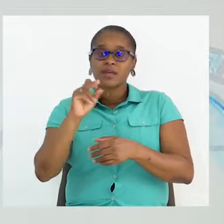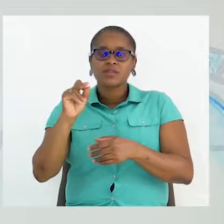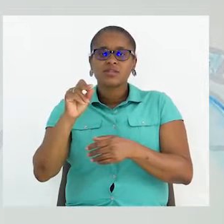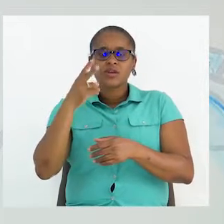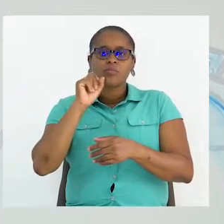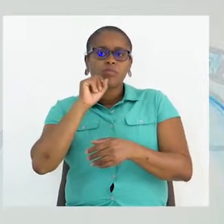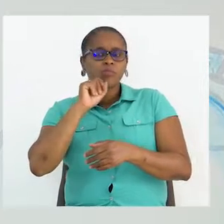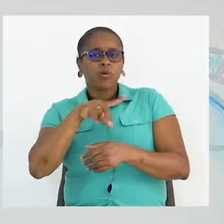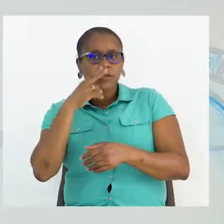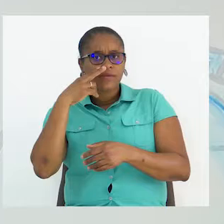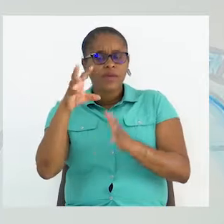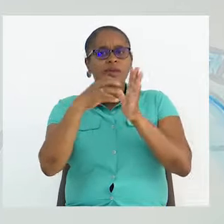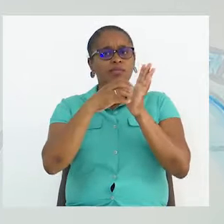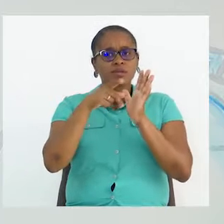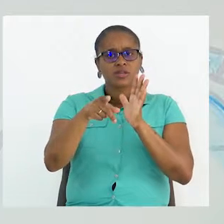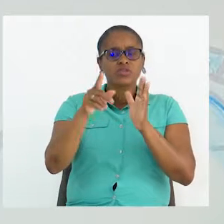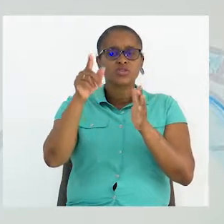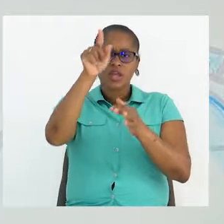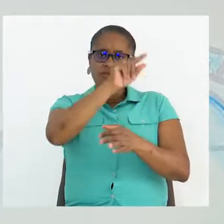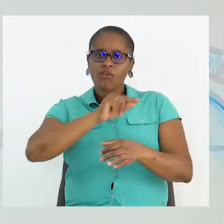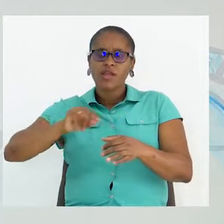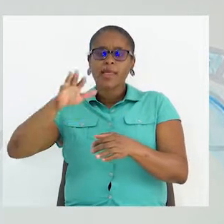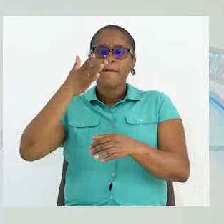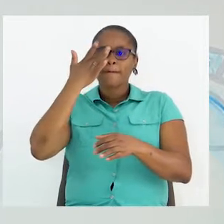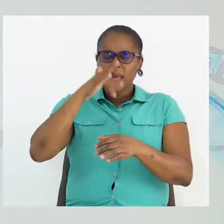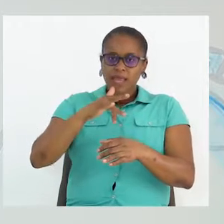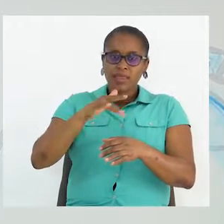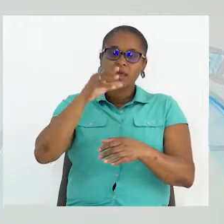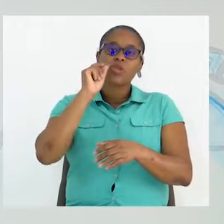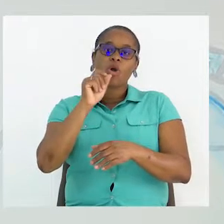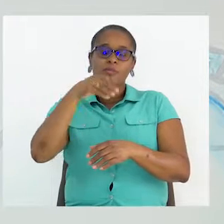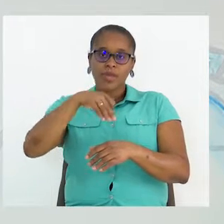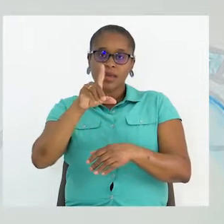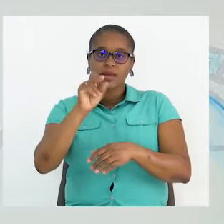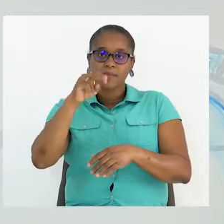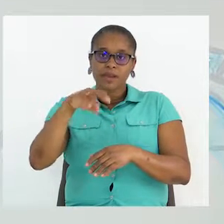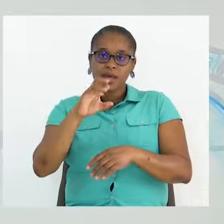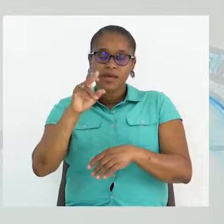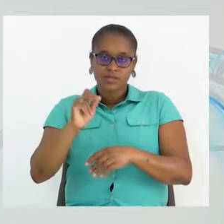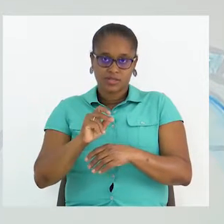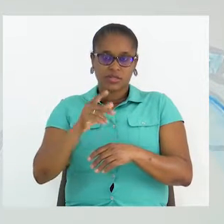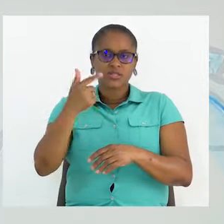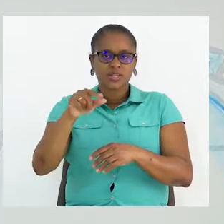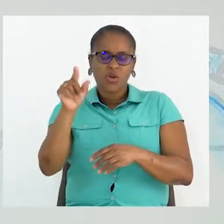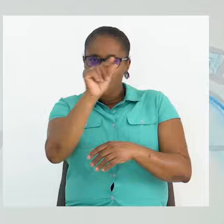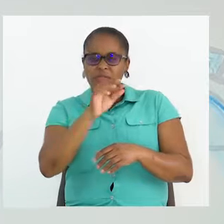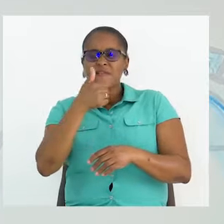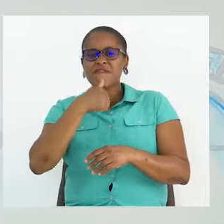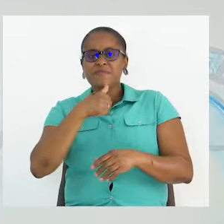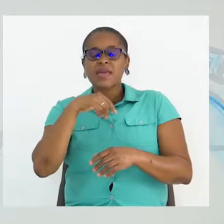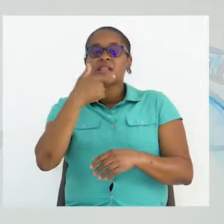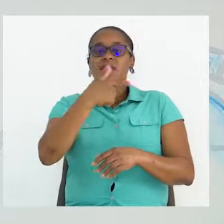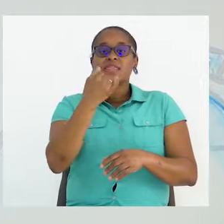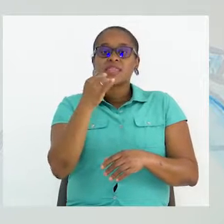preto, borda preta, é a prancha. O que está com a borda vermelha é tira. E